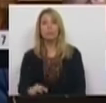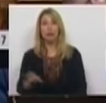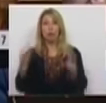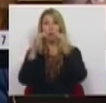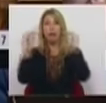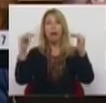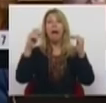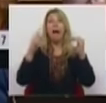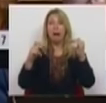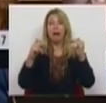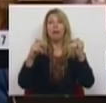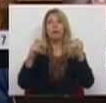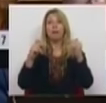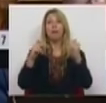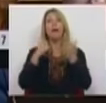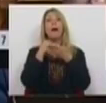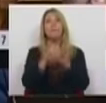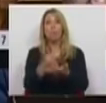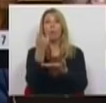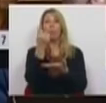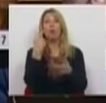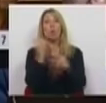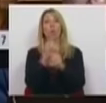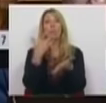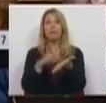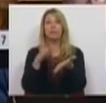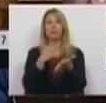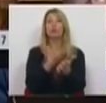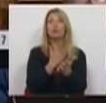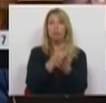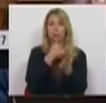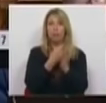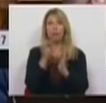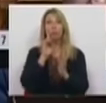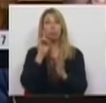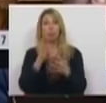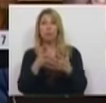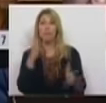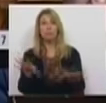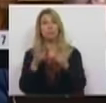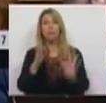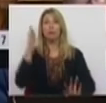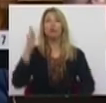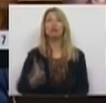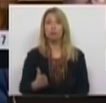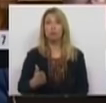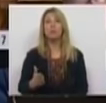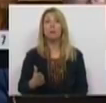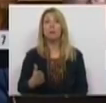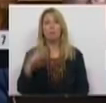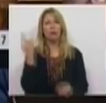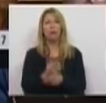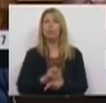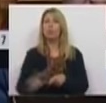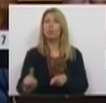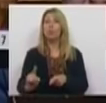apoio monetário na compra de manuais escolares. É uma medida muito importante, tal como é importante uma medida de justiça, para que de uma vez por todas